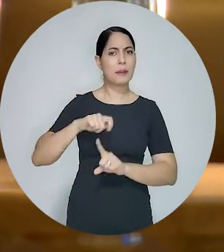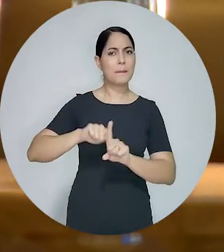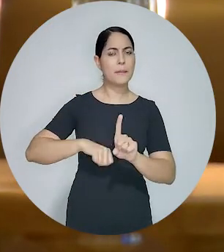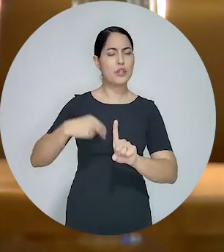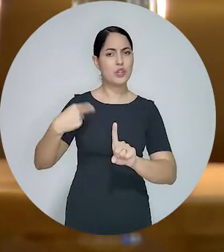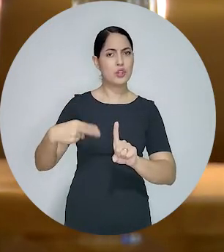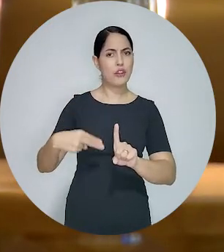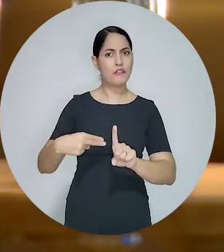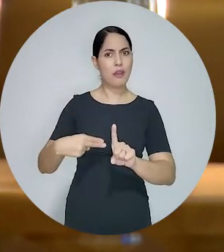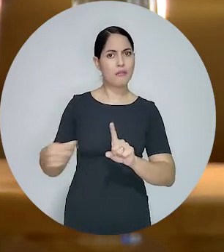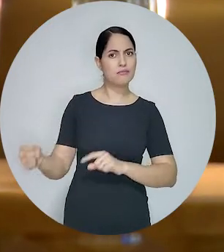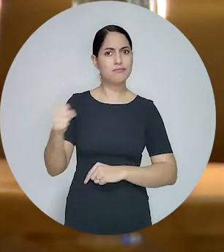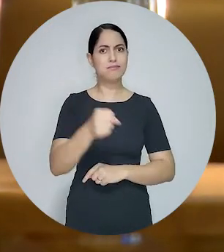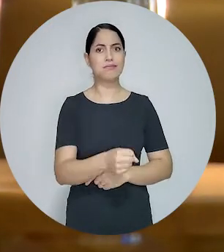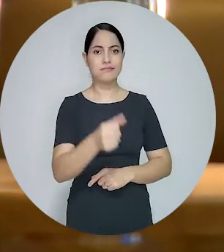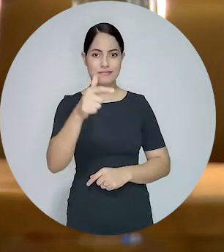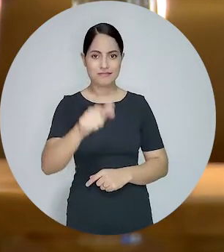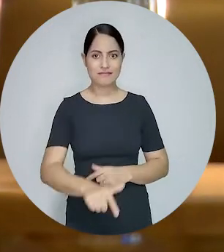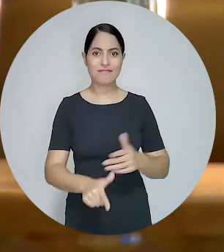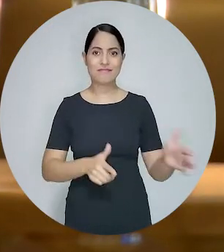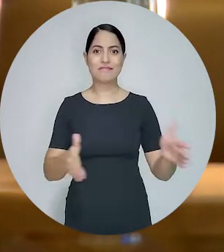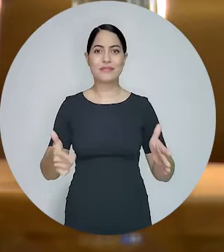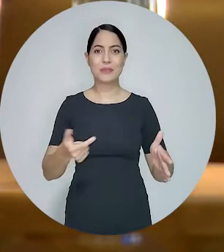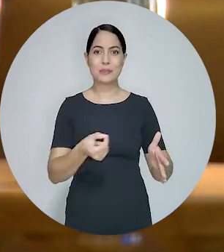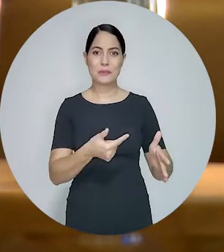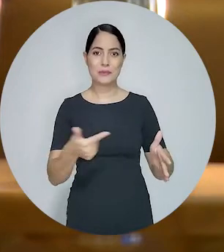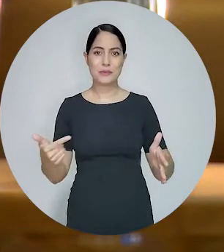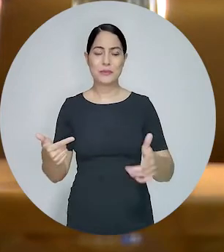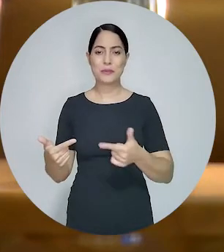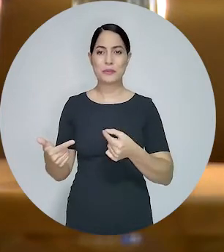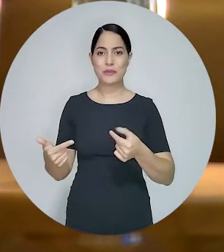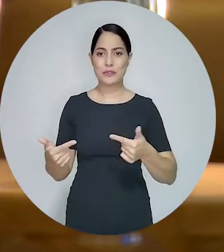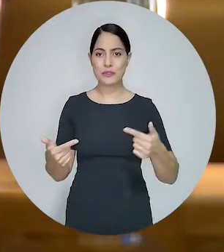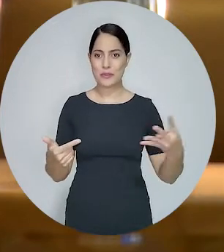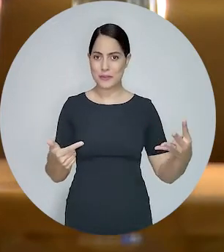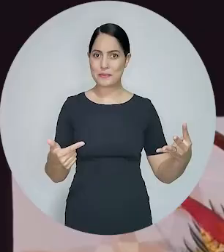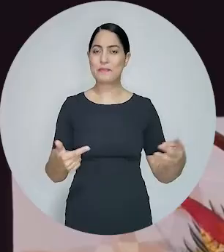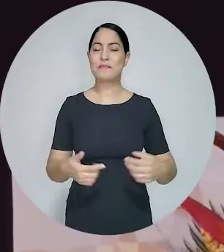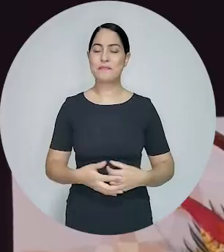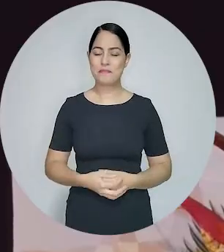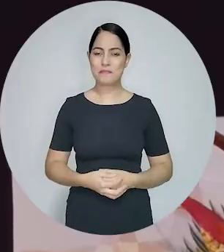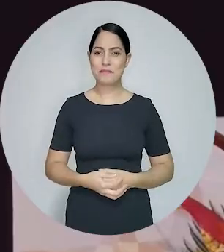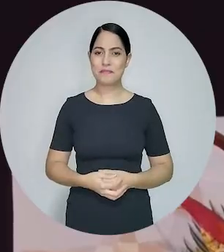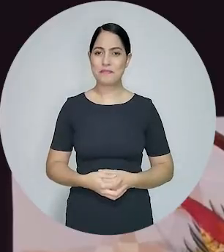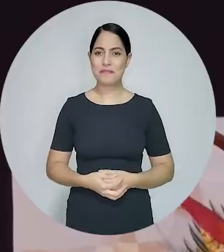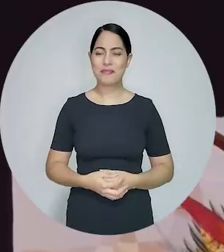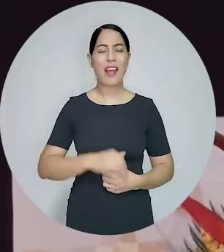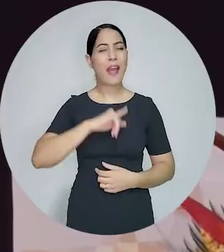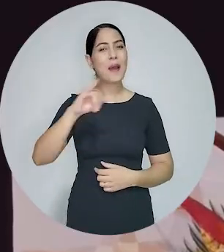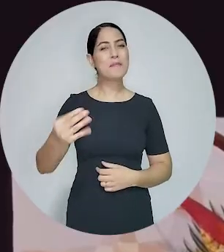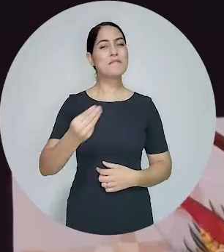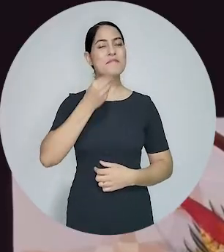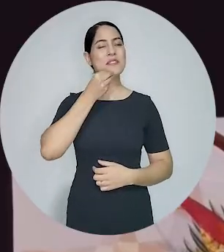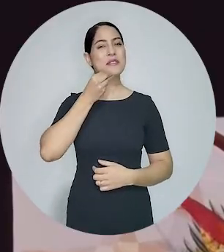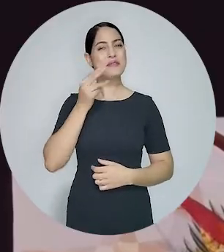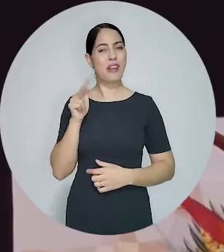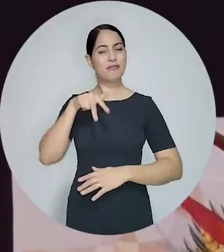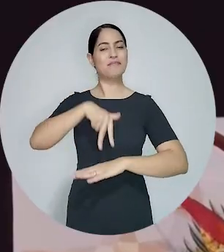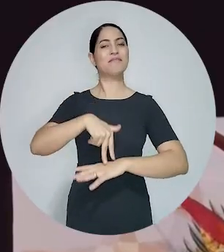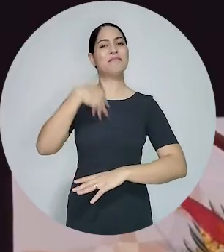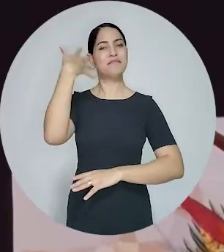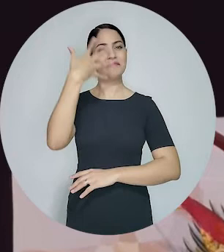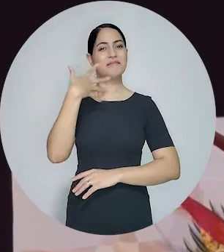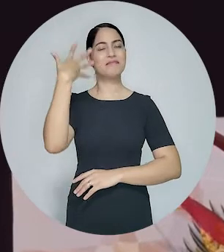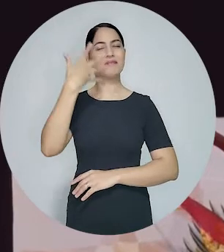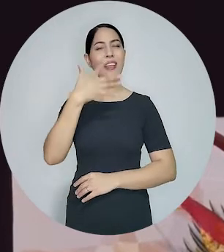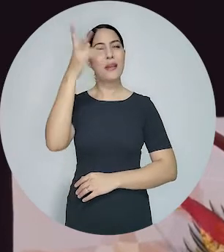para seguir à frente da entidade no triênio 2022-2024. Aproveito esta ocasião para